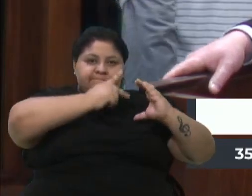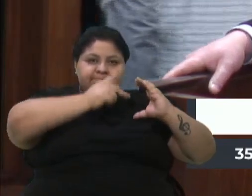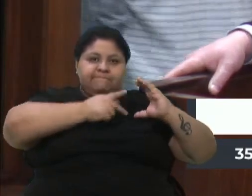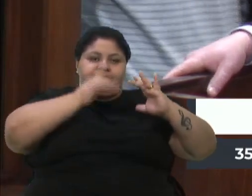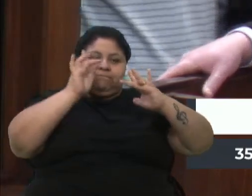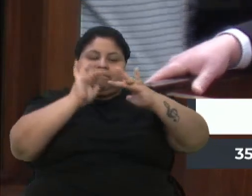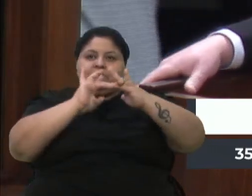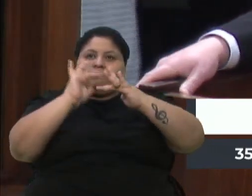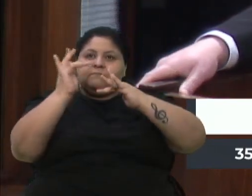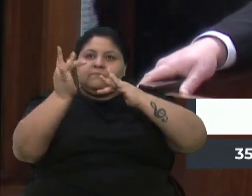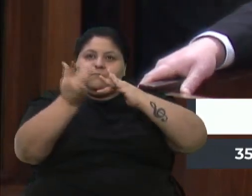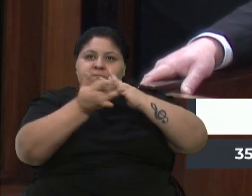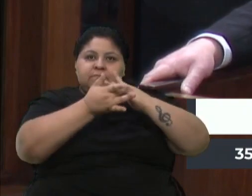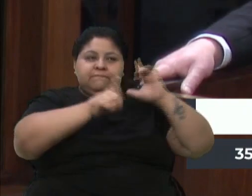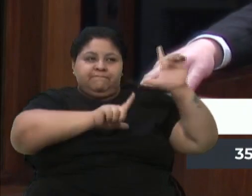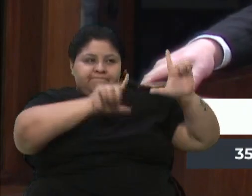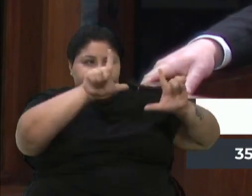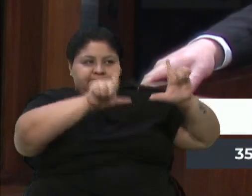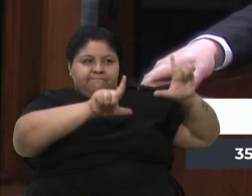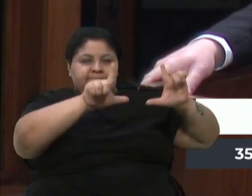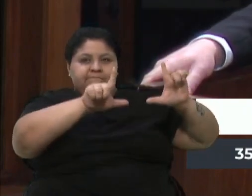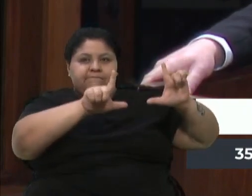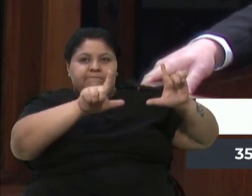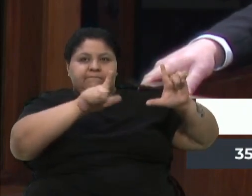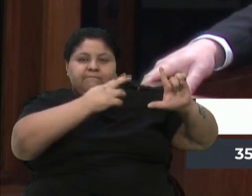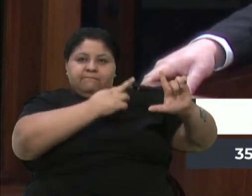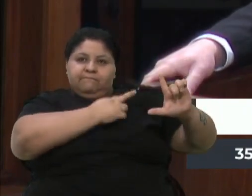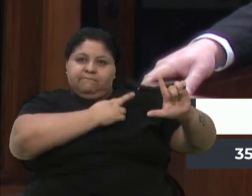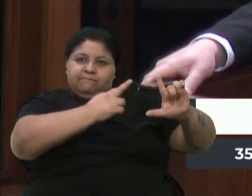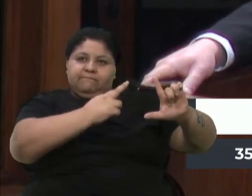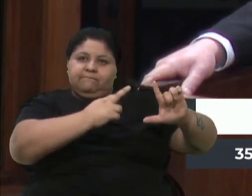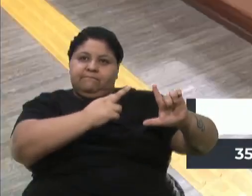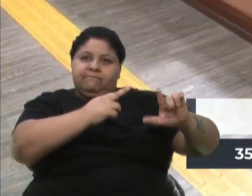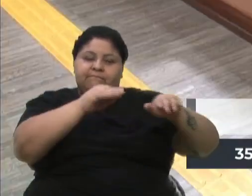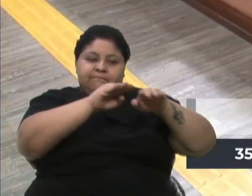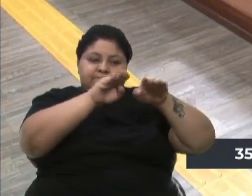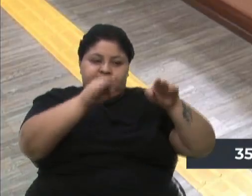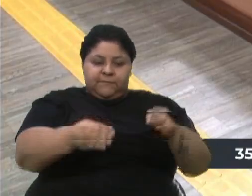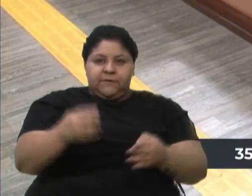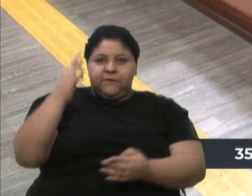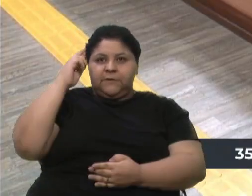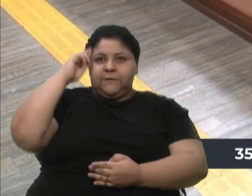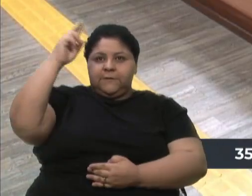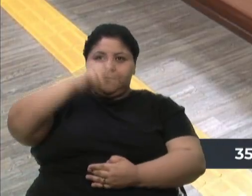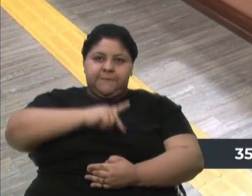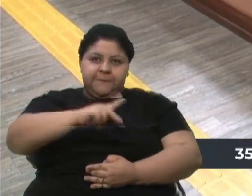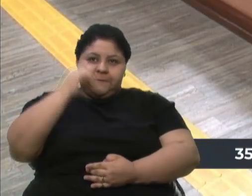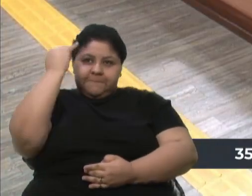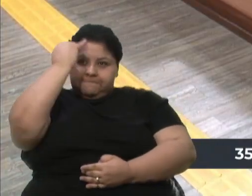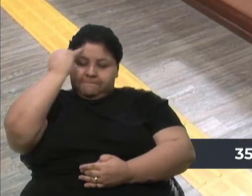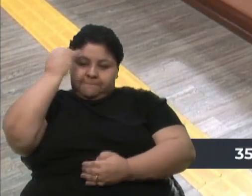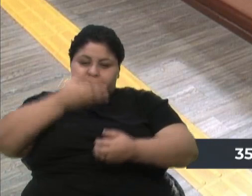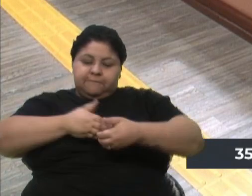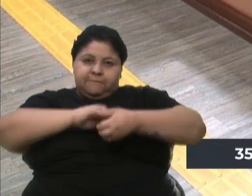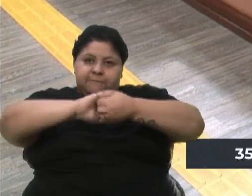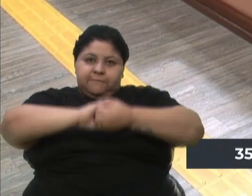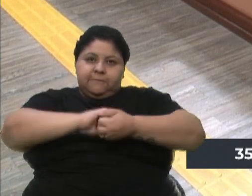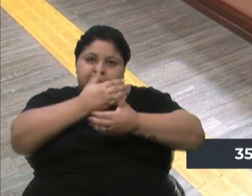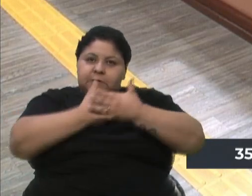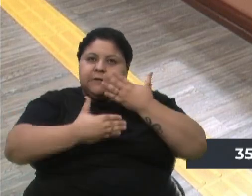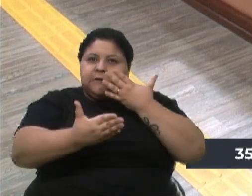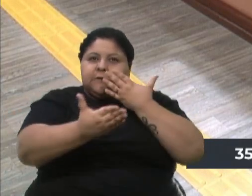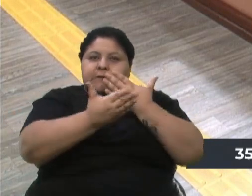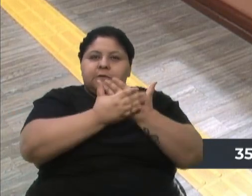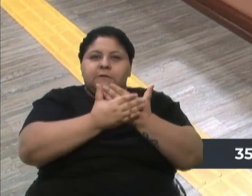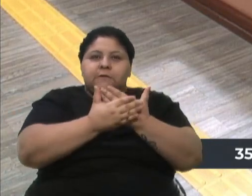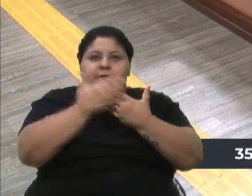redes sociais, da TV Câmara, em nome do presidente D'Ambrós, da mesa diretora, cumprimento a todos, agradeço ao vereador